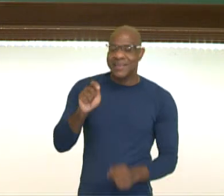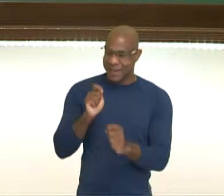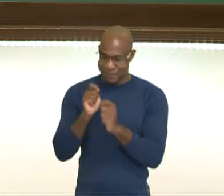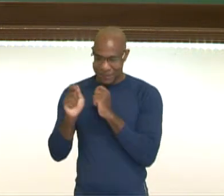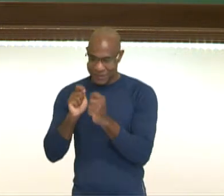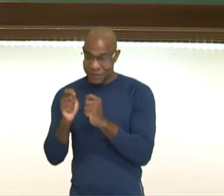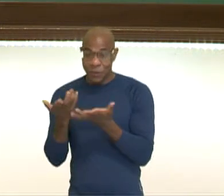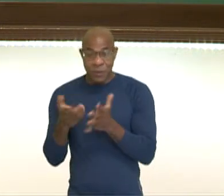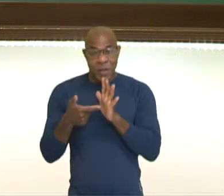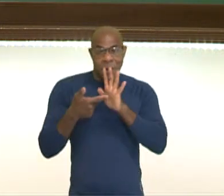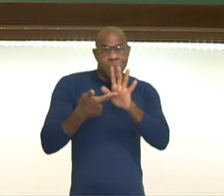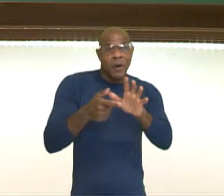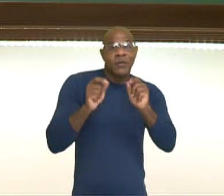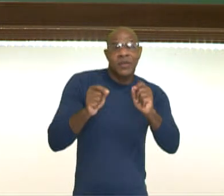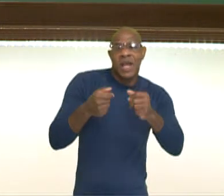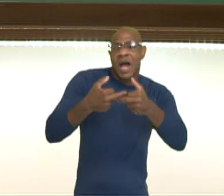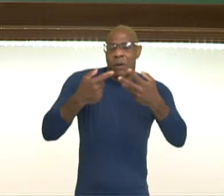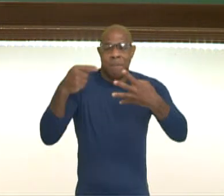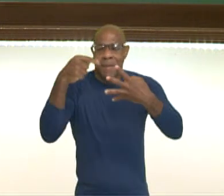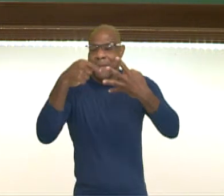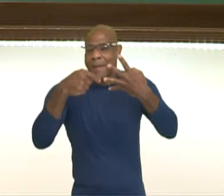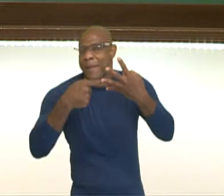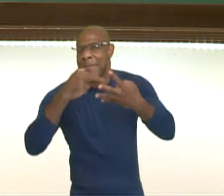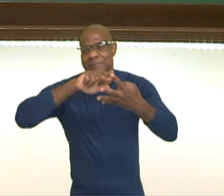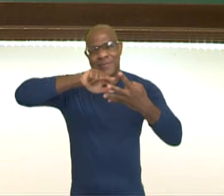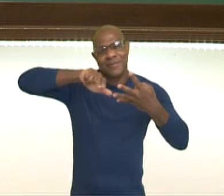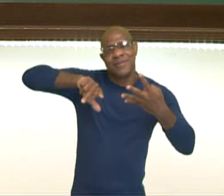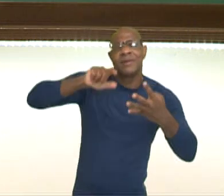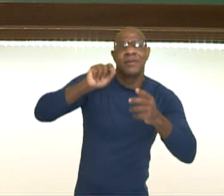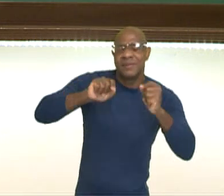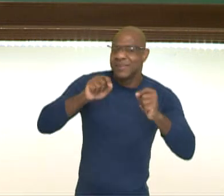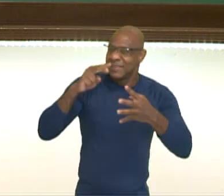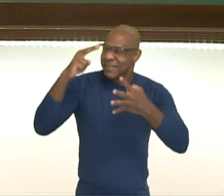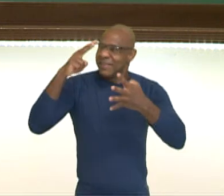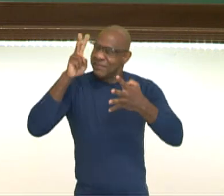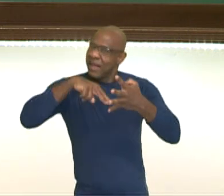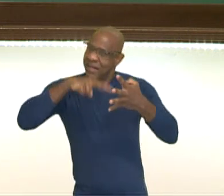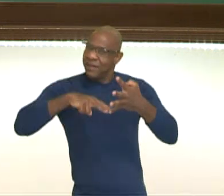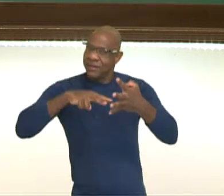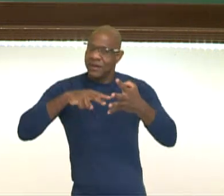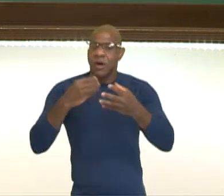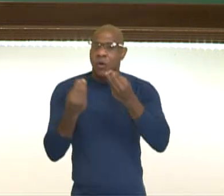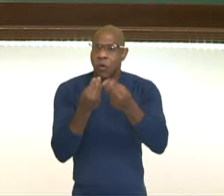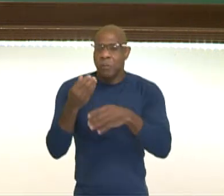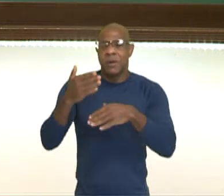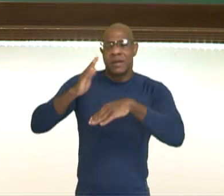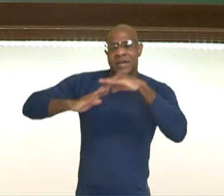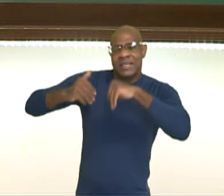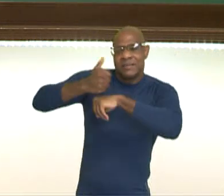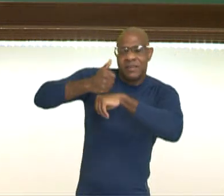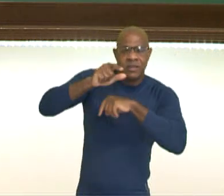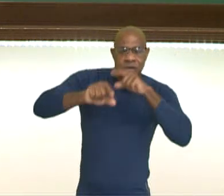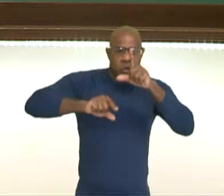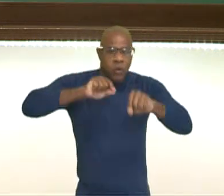ele aborda alguns aspectos? Será que você já tinha lido a respeito? Como que é para você essa